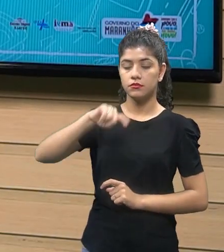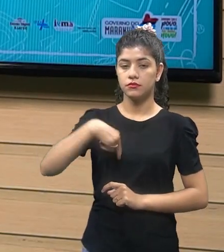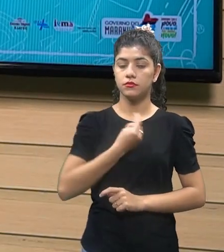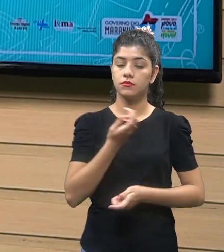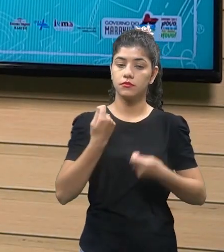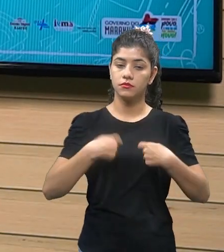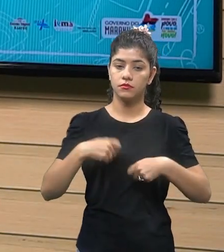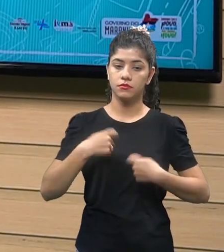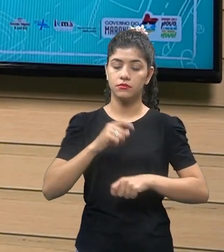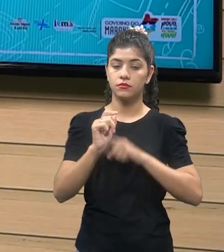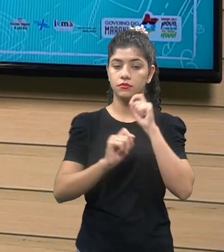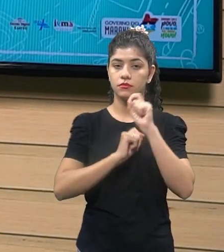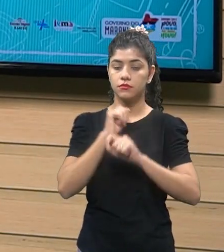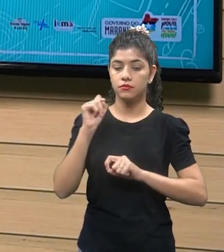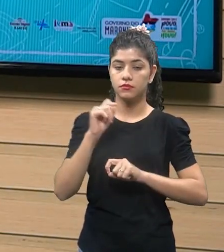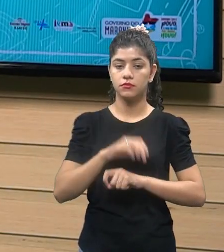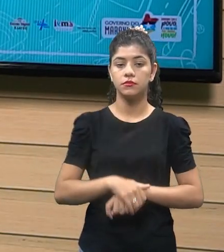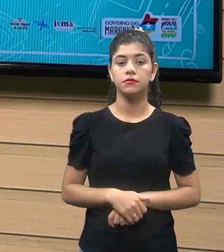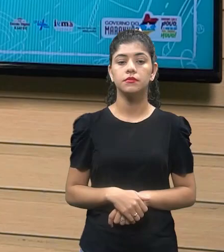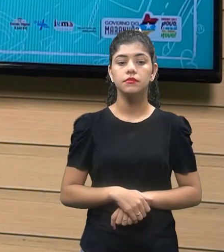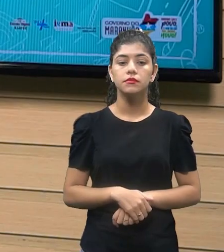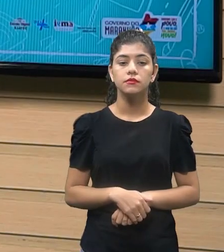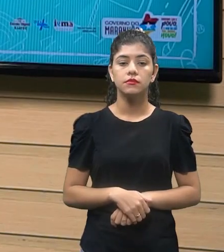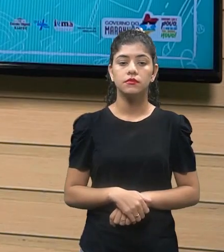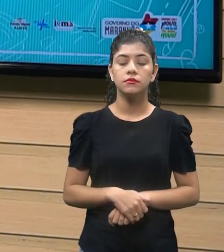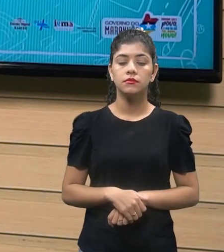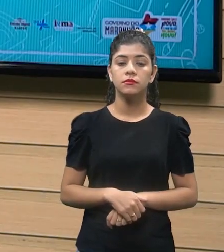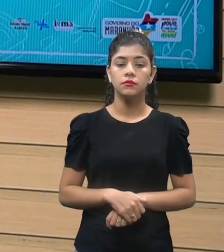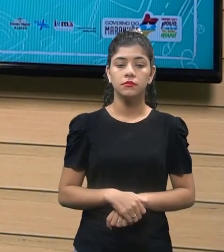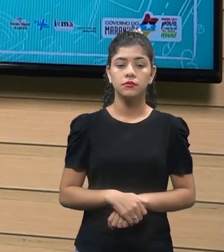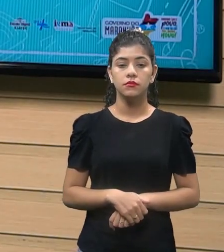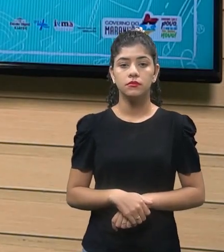nós precisamos de umas